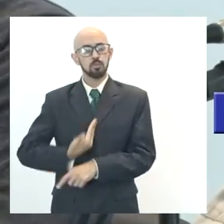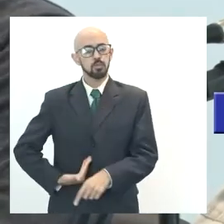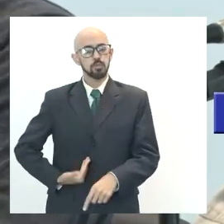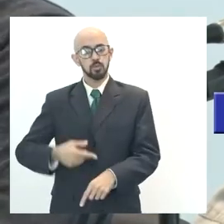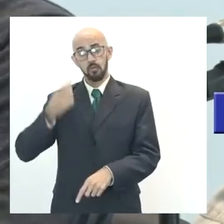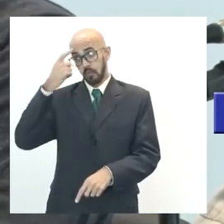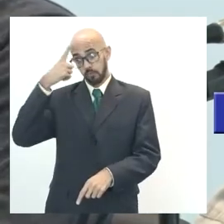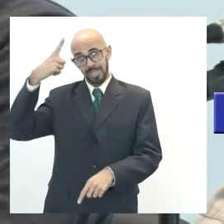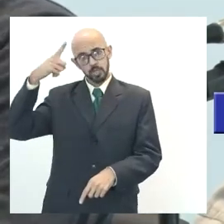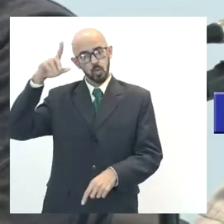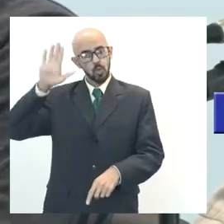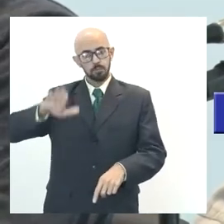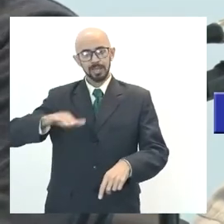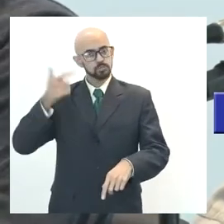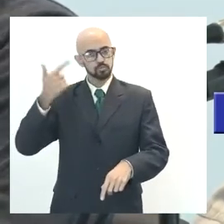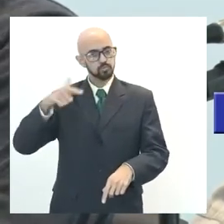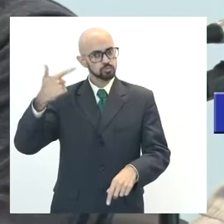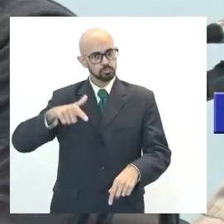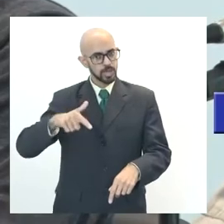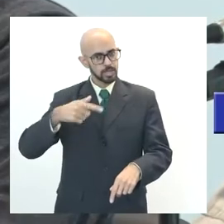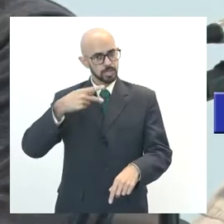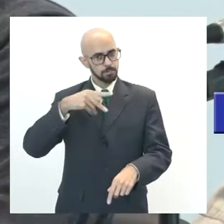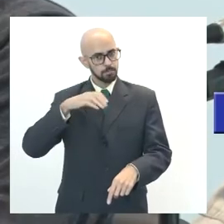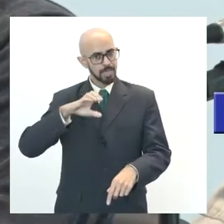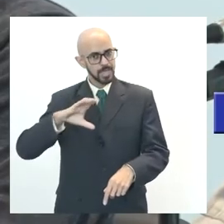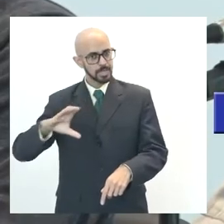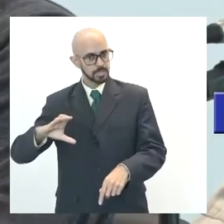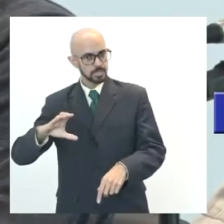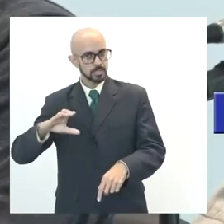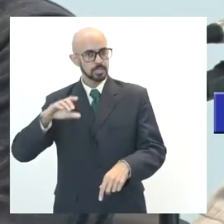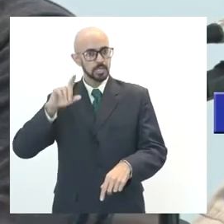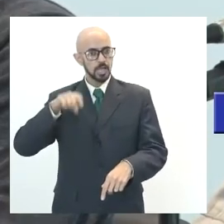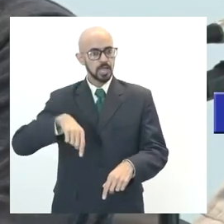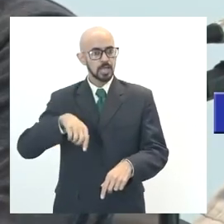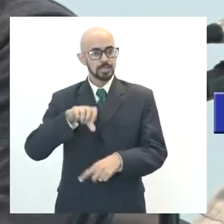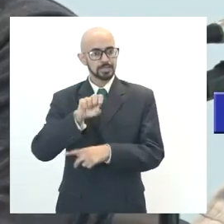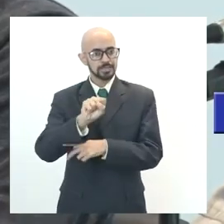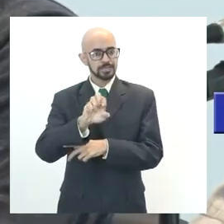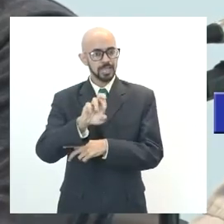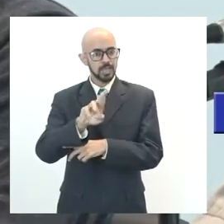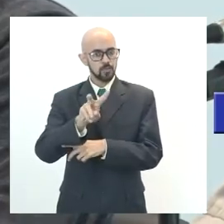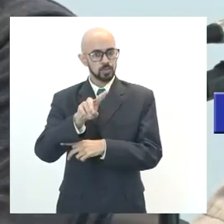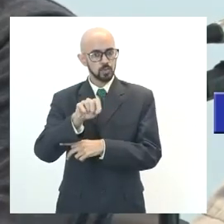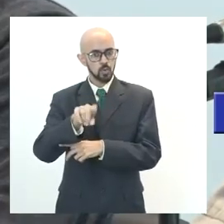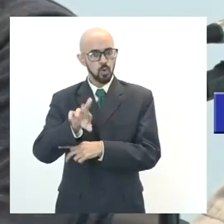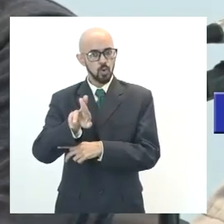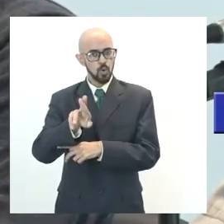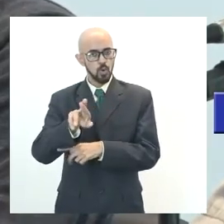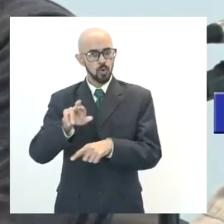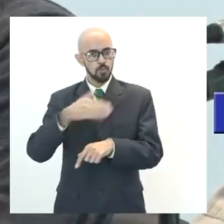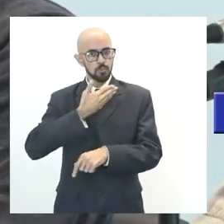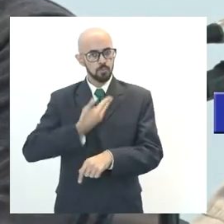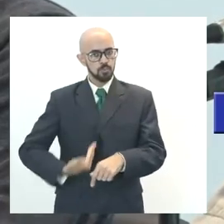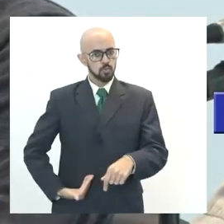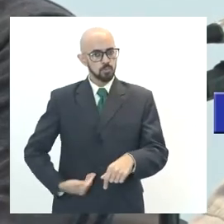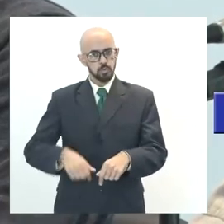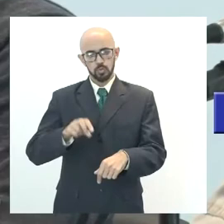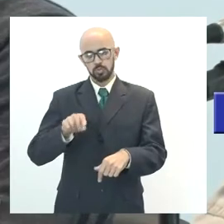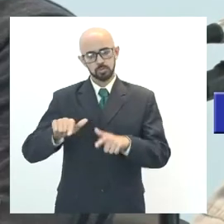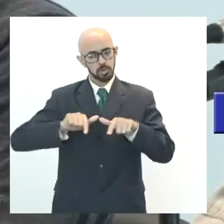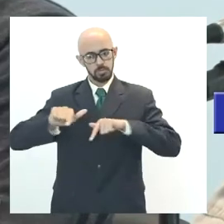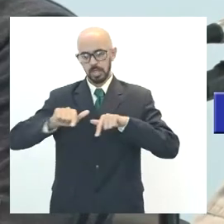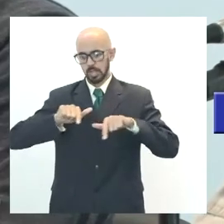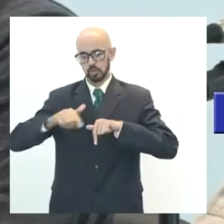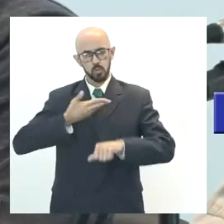inventou isso mas isso não existe porque tá lá na perto que é servidor público é trabalhador é servidor trabalhado ao